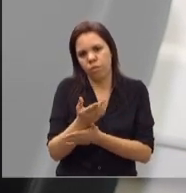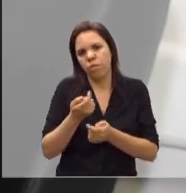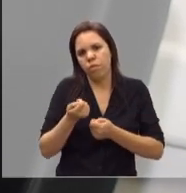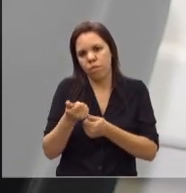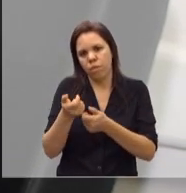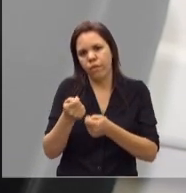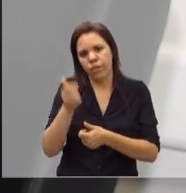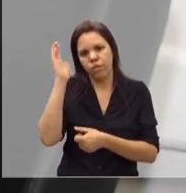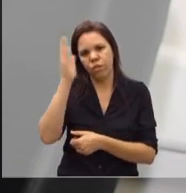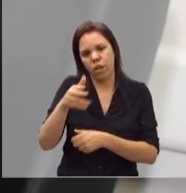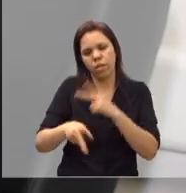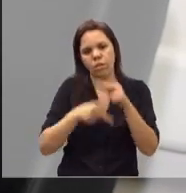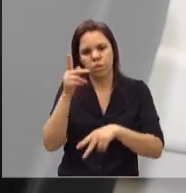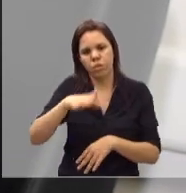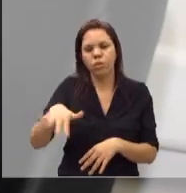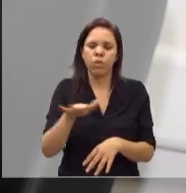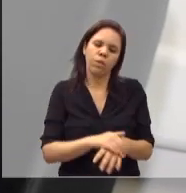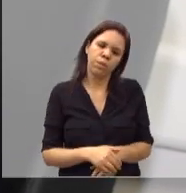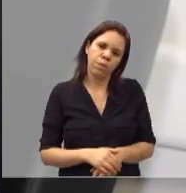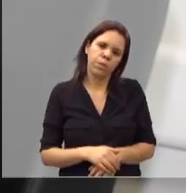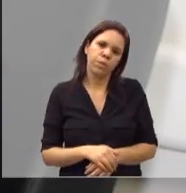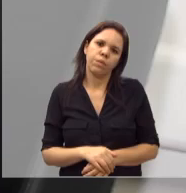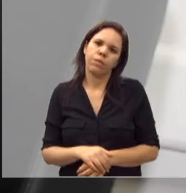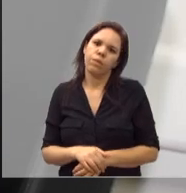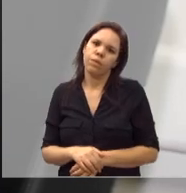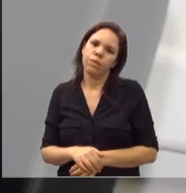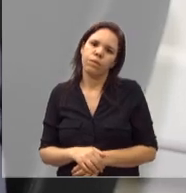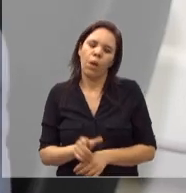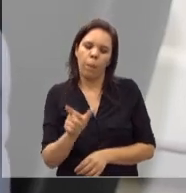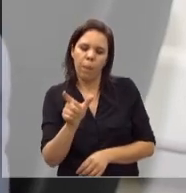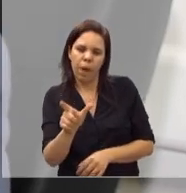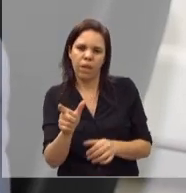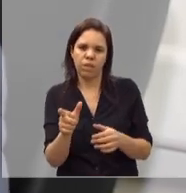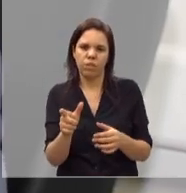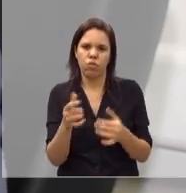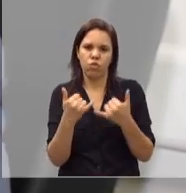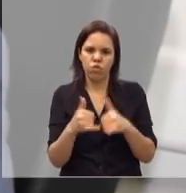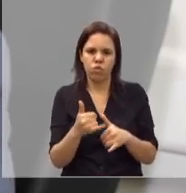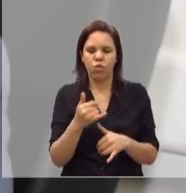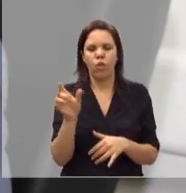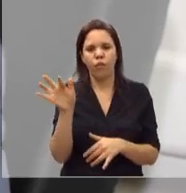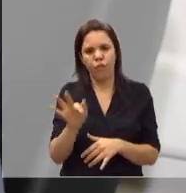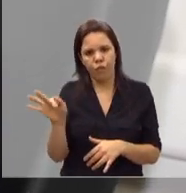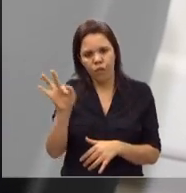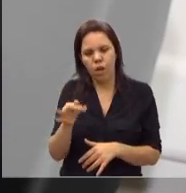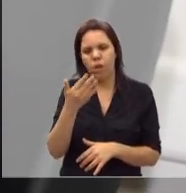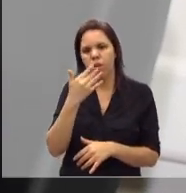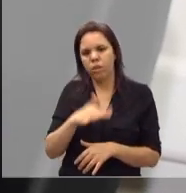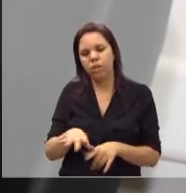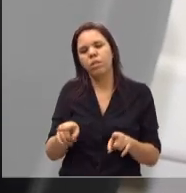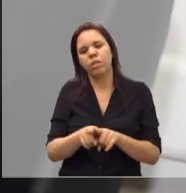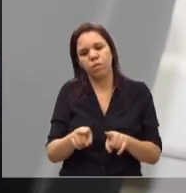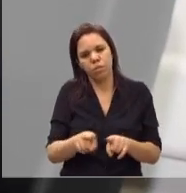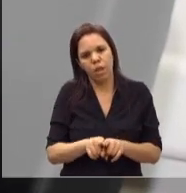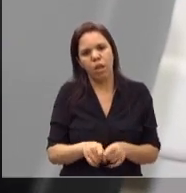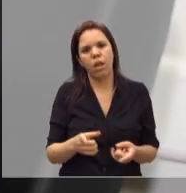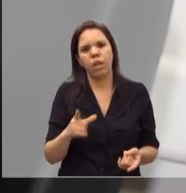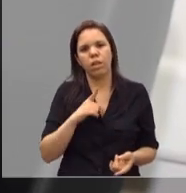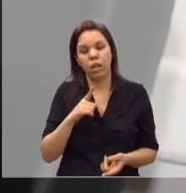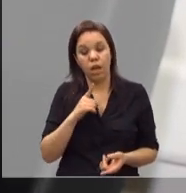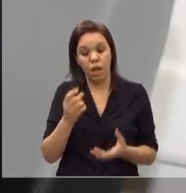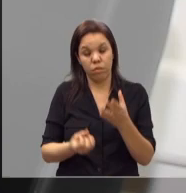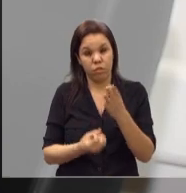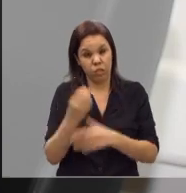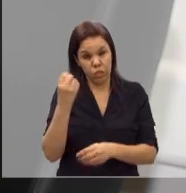beneficia diretamente a população, como no caso o passe universitário, passe criança, a futura Universidade Federal